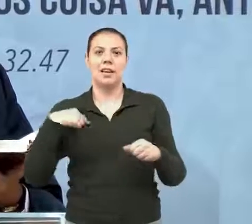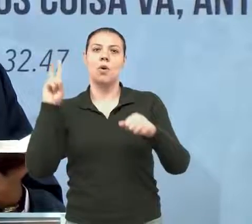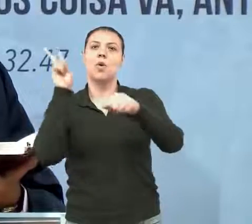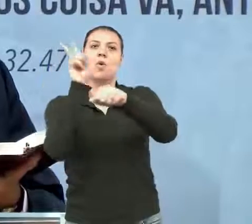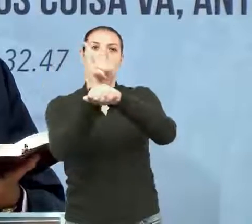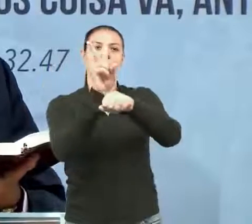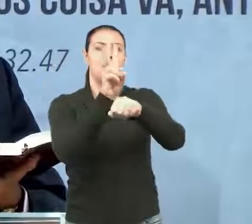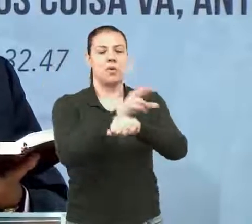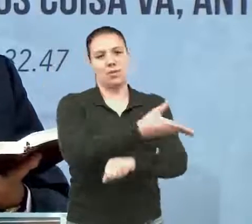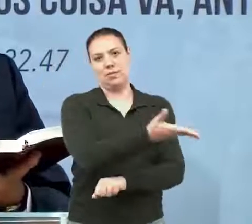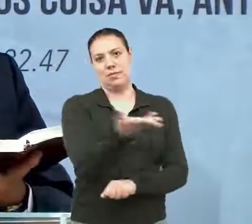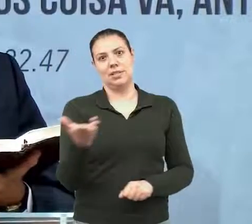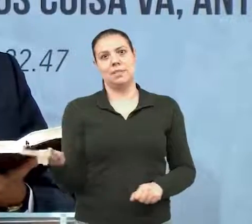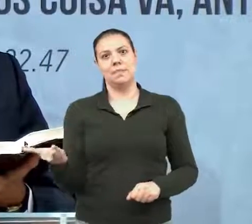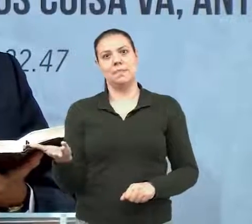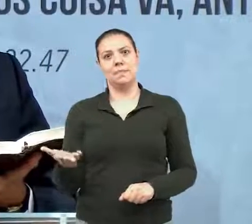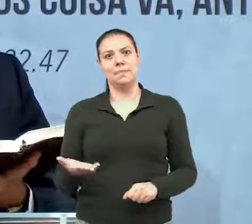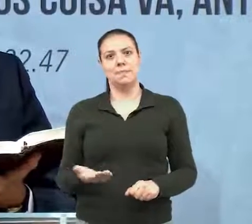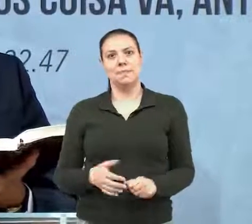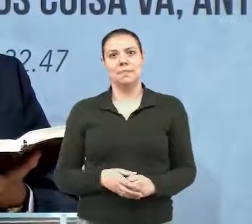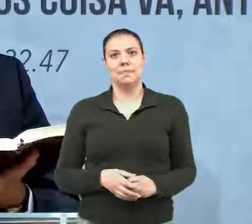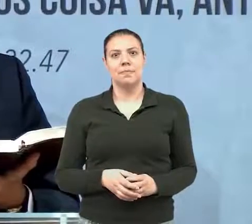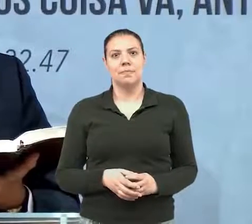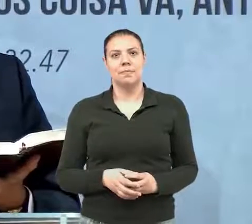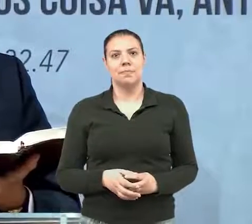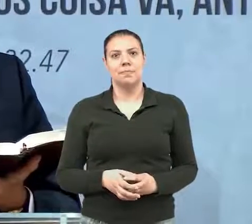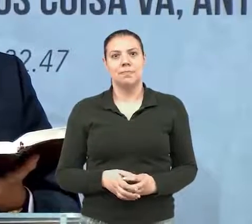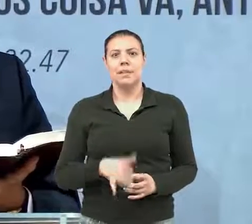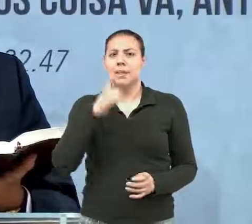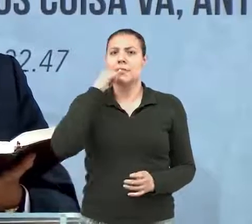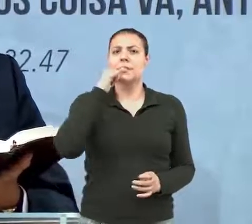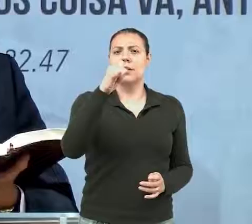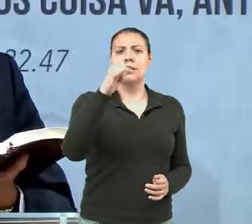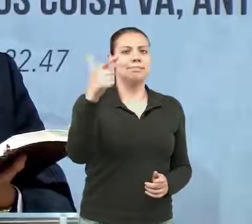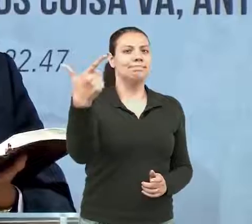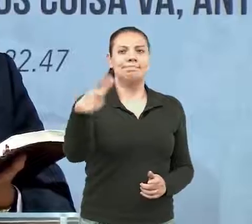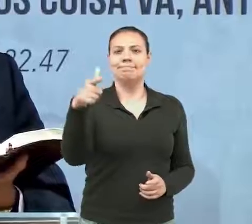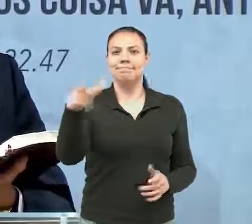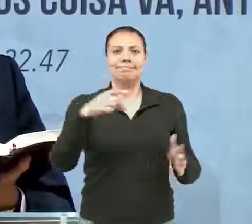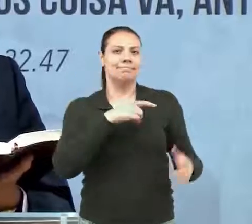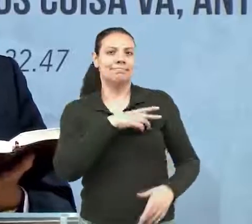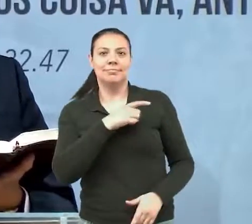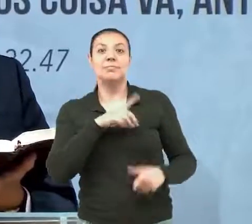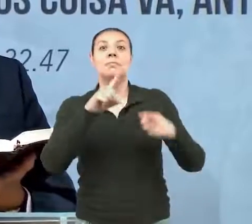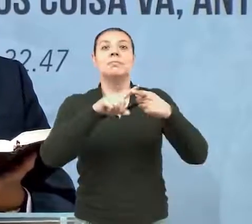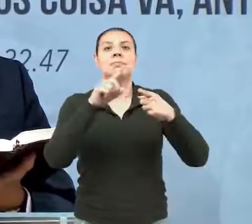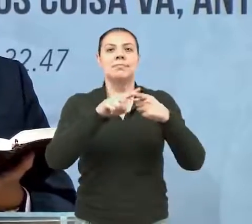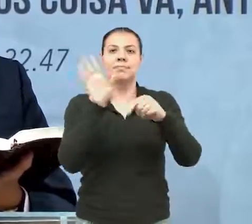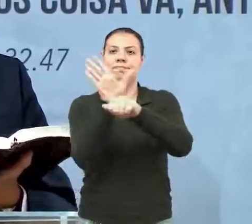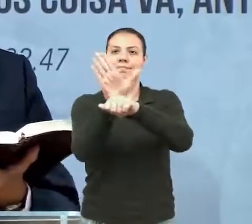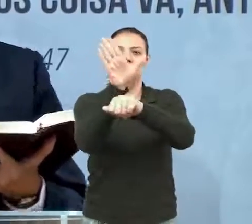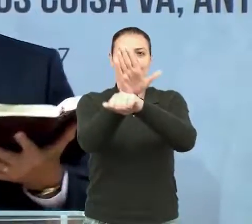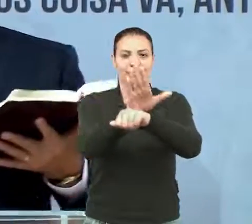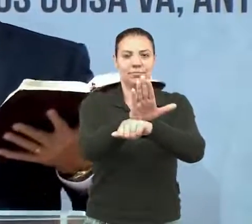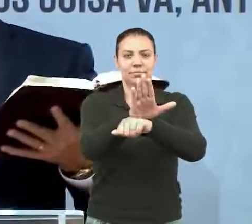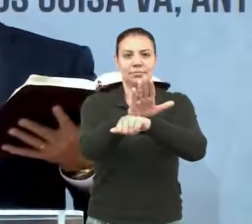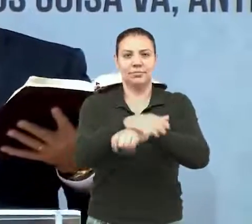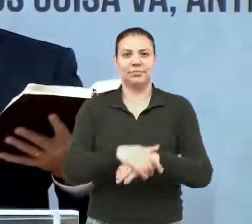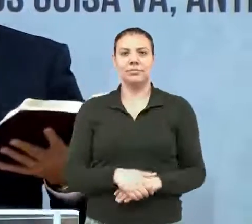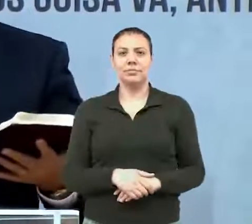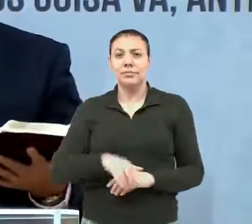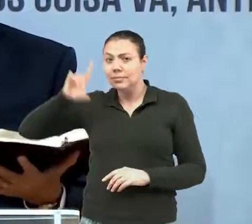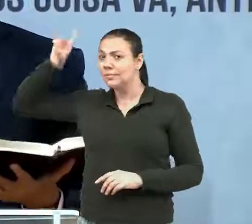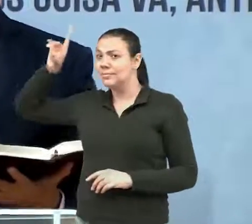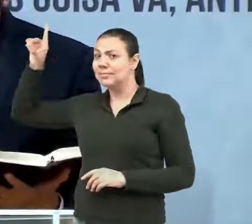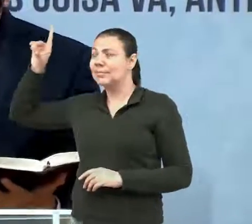direita, e eu te digo: não tenhas medo, porque eu te ajudo. Este